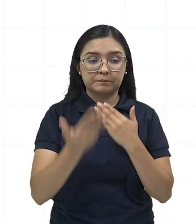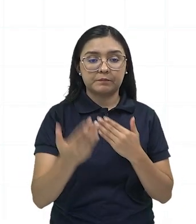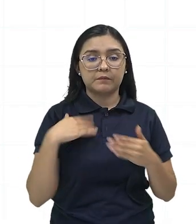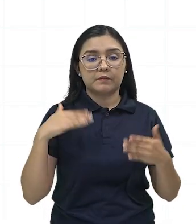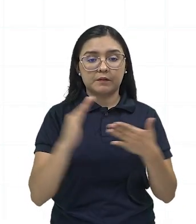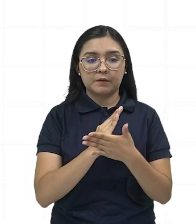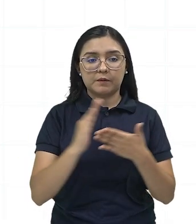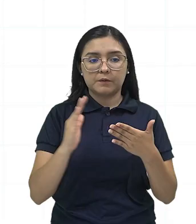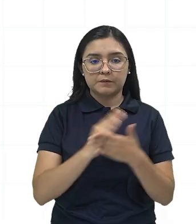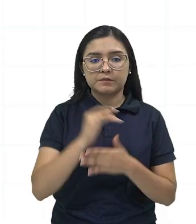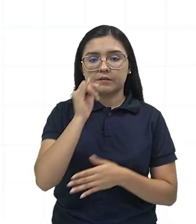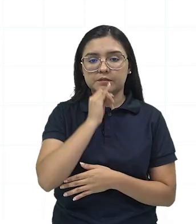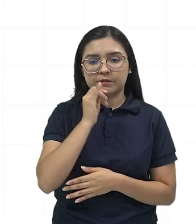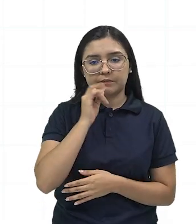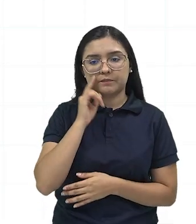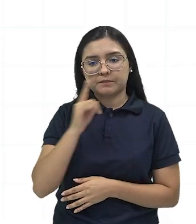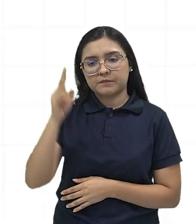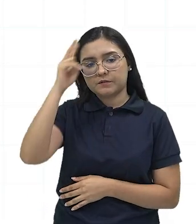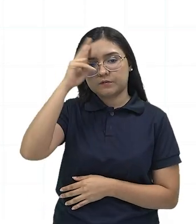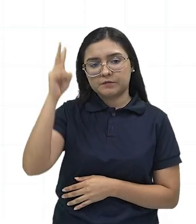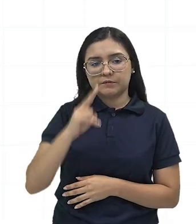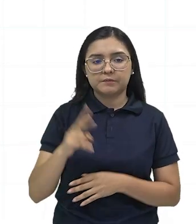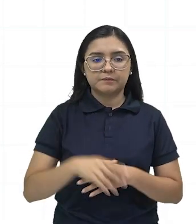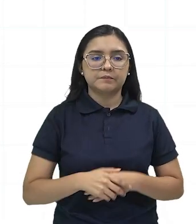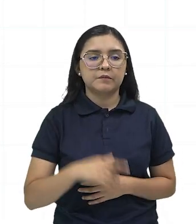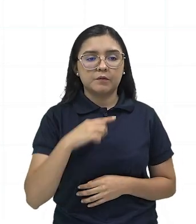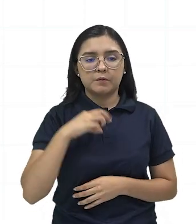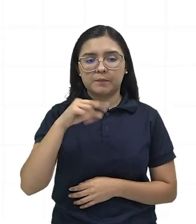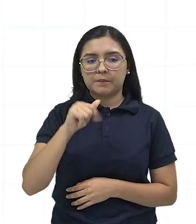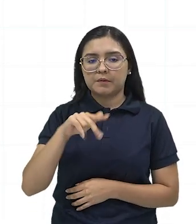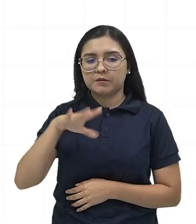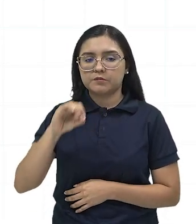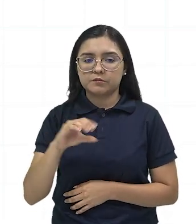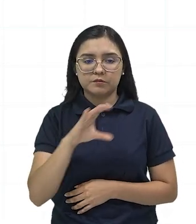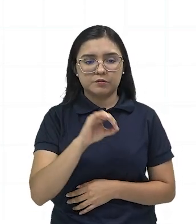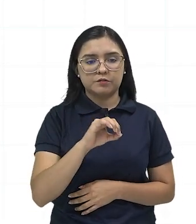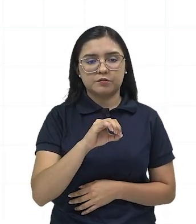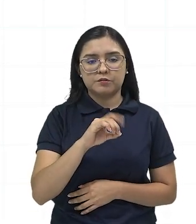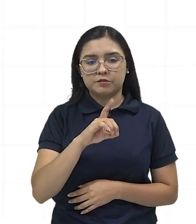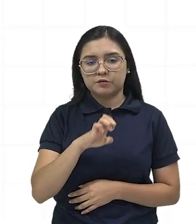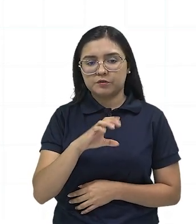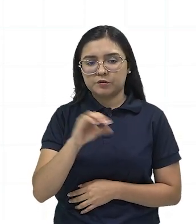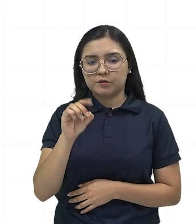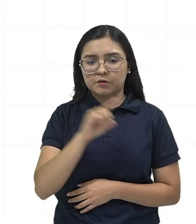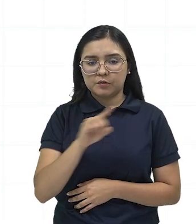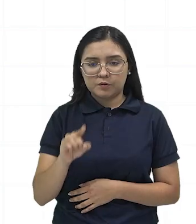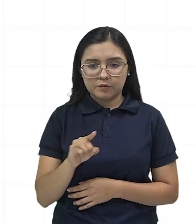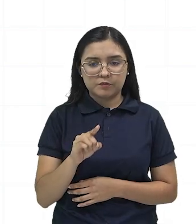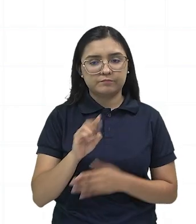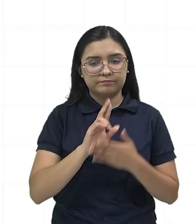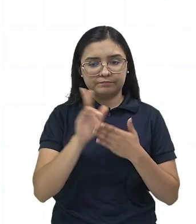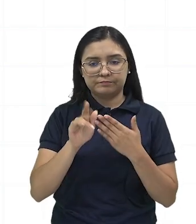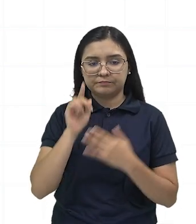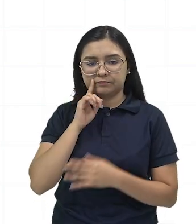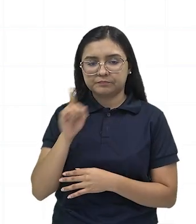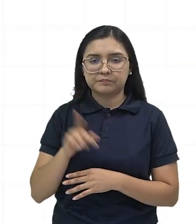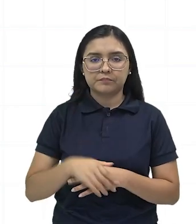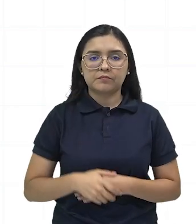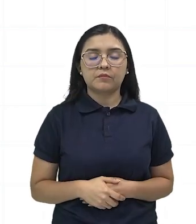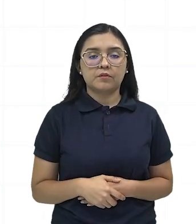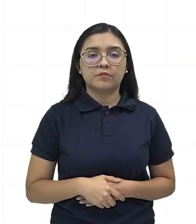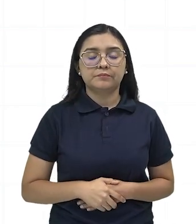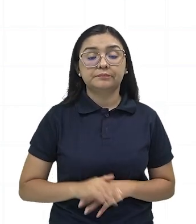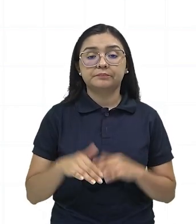alguns exemplos de comédia incluem histórias como O Mágico de Oz, do Frank Baum, ou As Aventuras de Tom Sawyer, de Mark